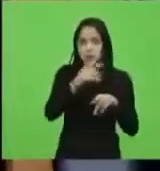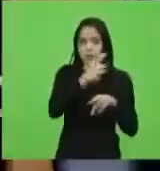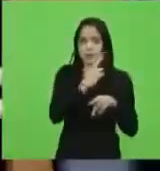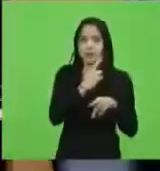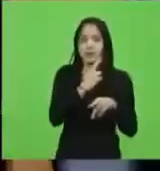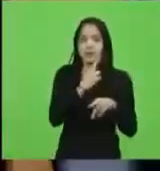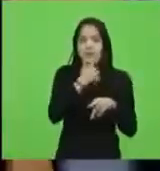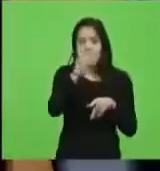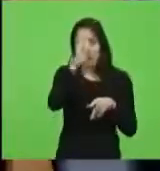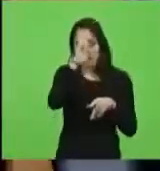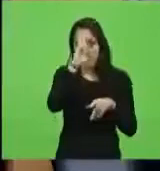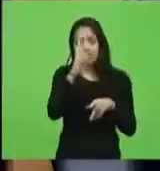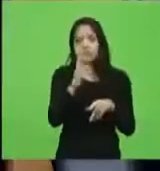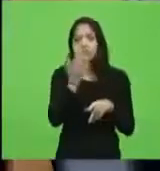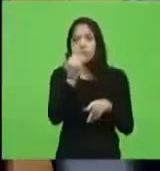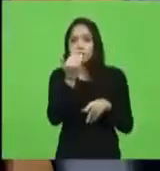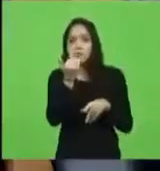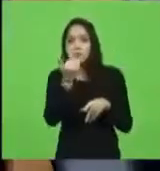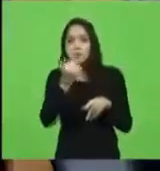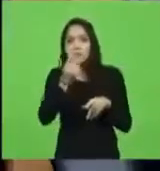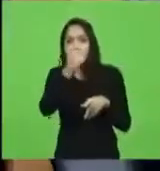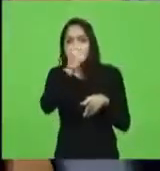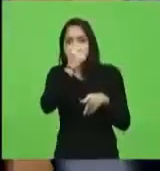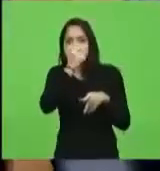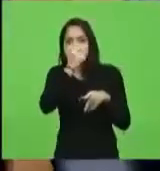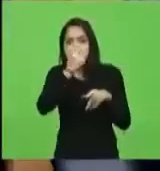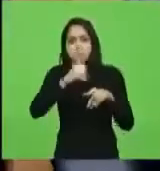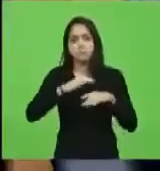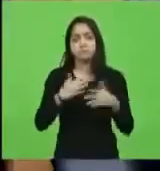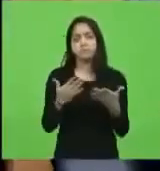com tudo, mas estava tudo cheio, dentro da regra que é possível.